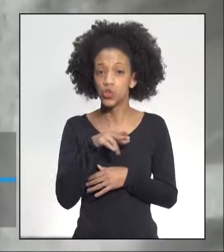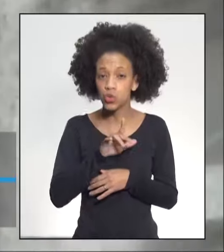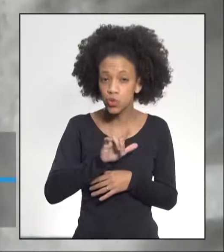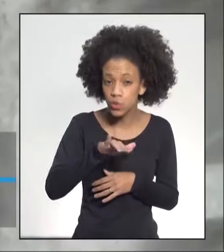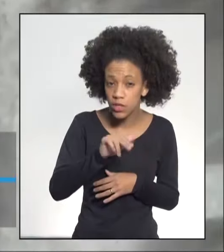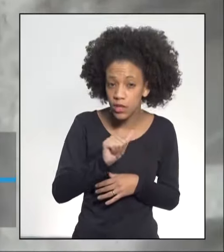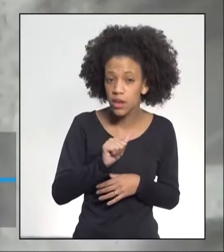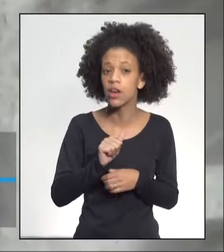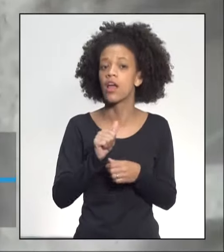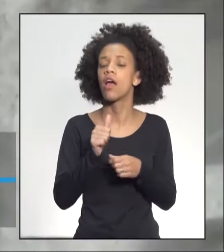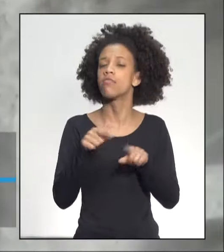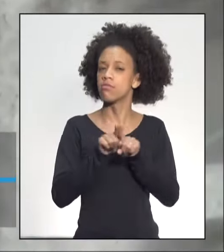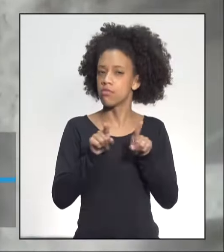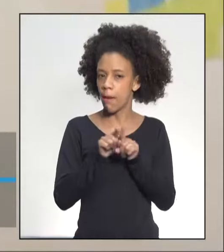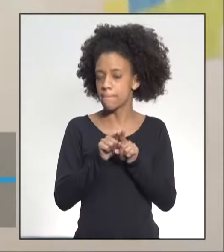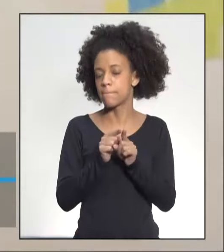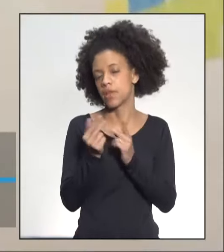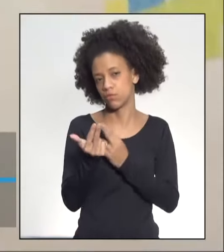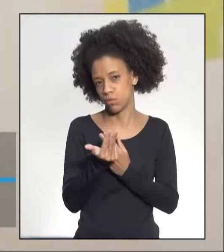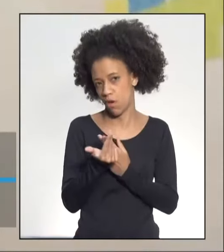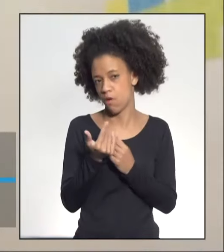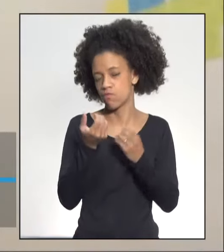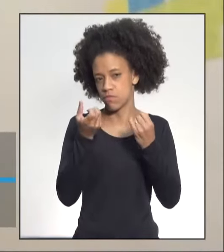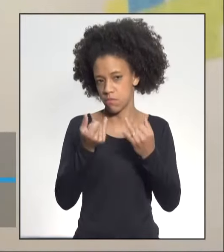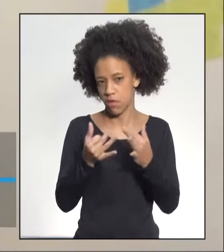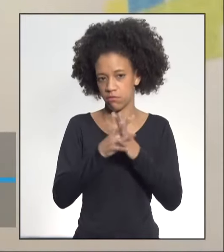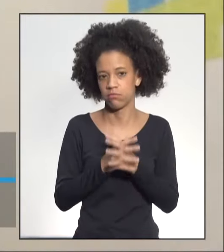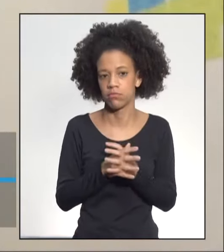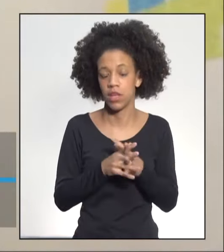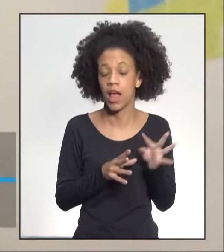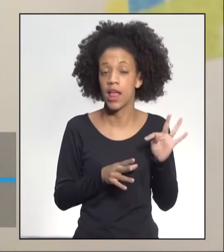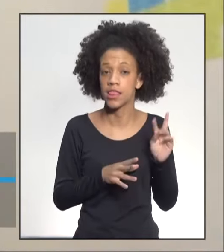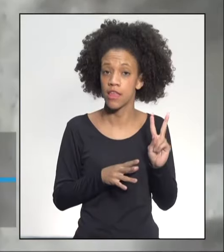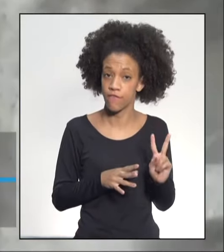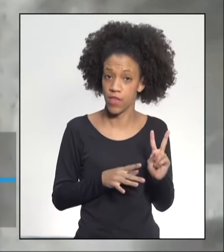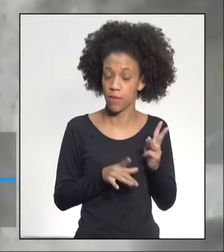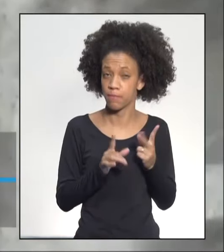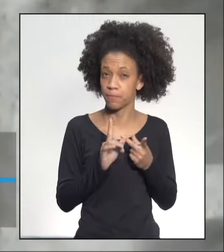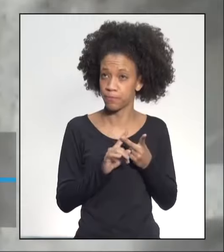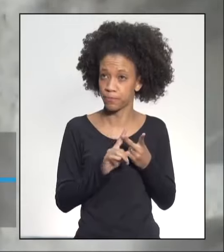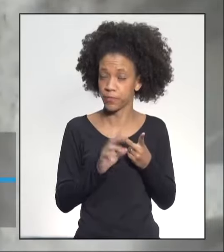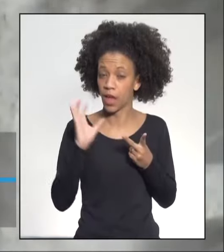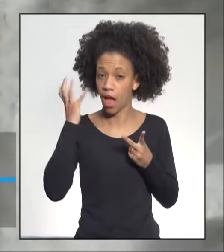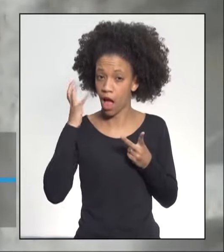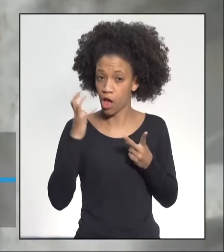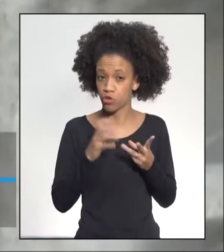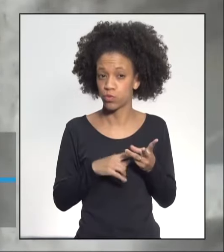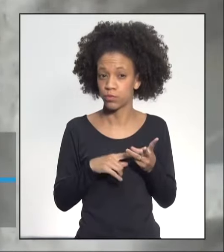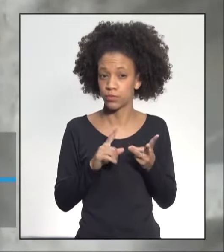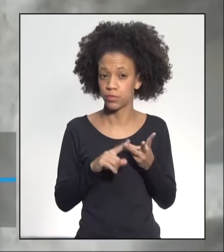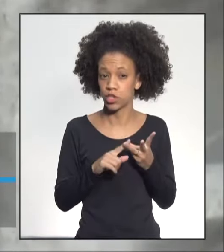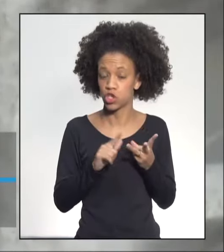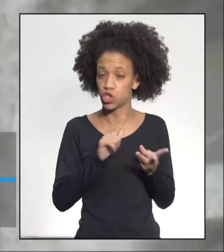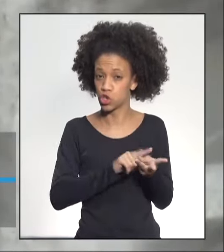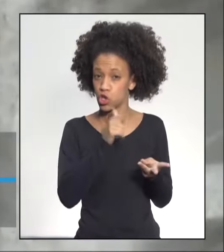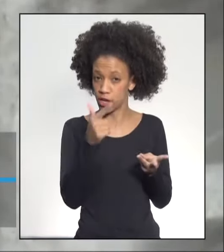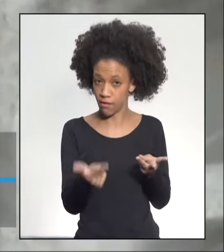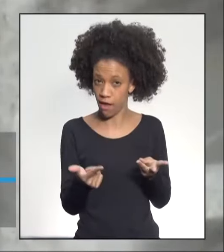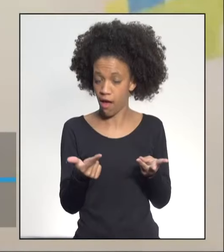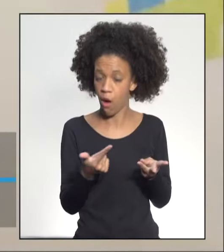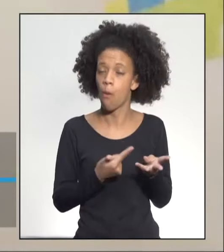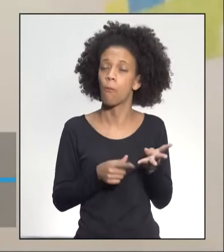falaram as mesmas coisas. TV? TV. Rádio? Rádio. Jornais?